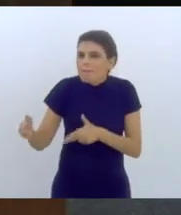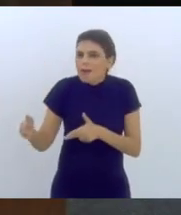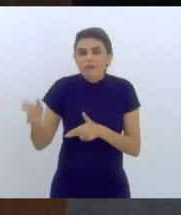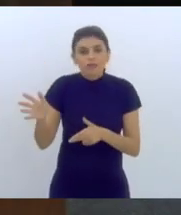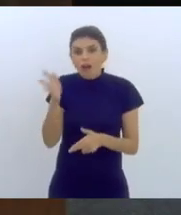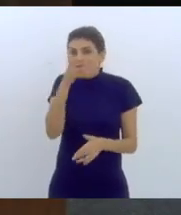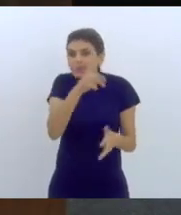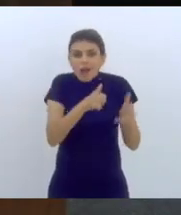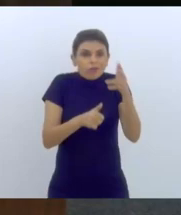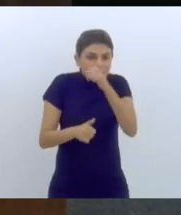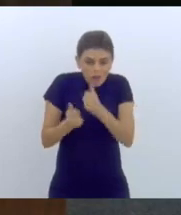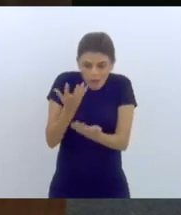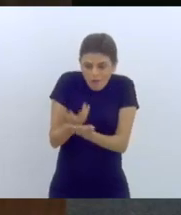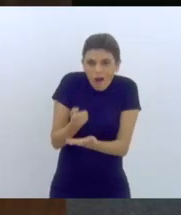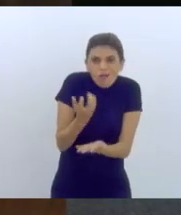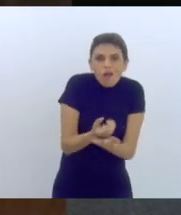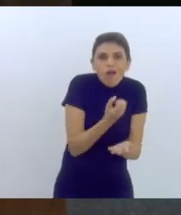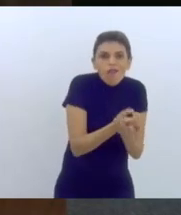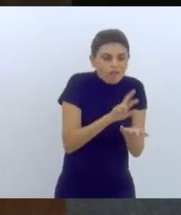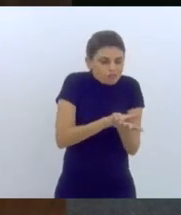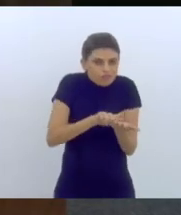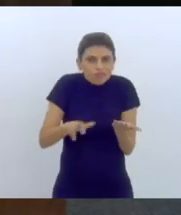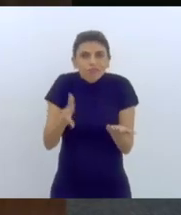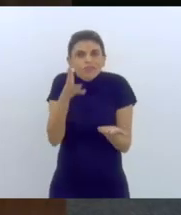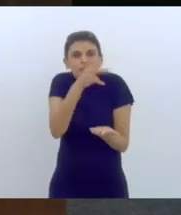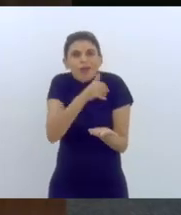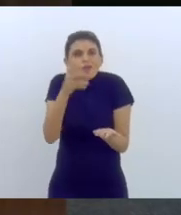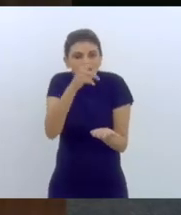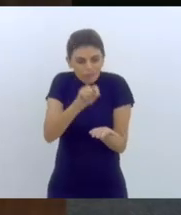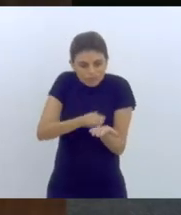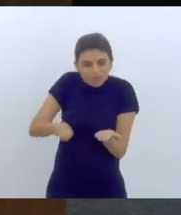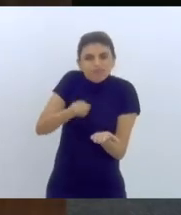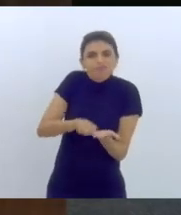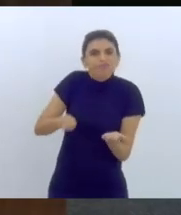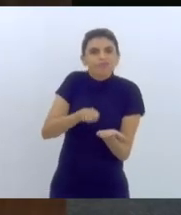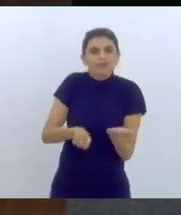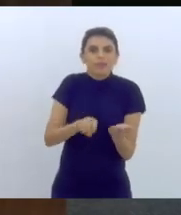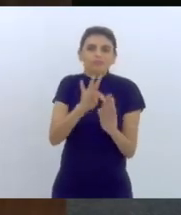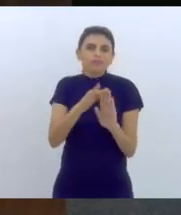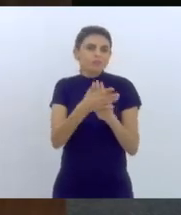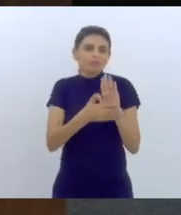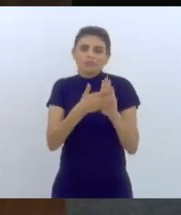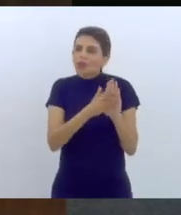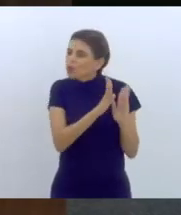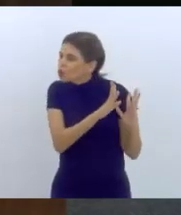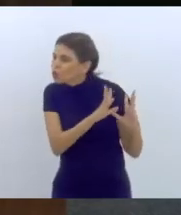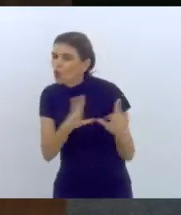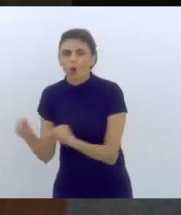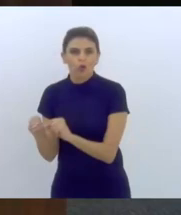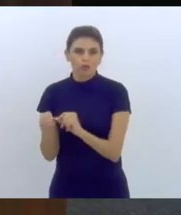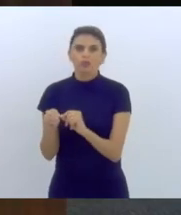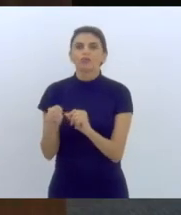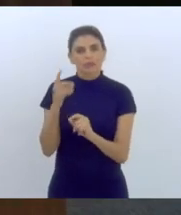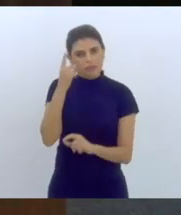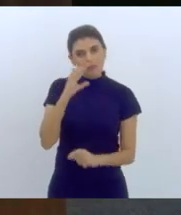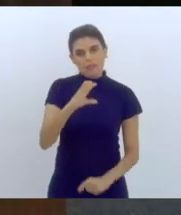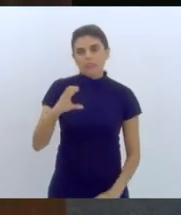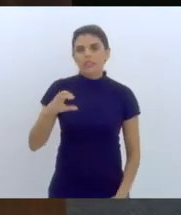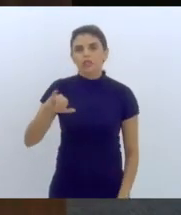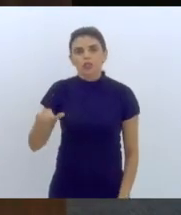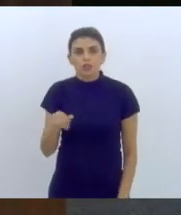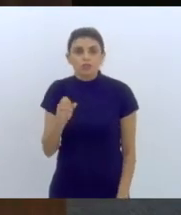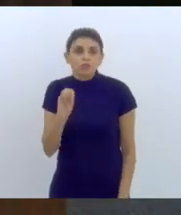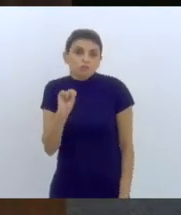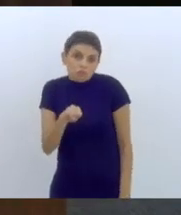pelos relatores, alguns relatados por praticamente todos os deputados da CCJ, sempre que